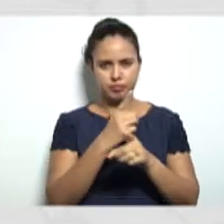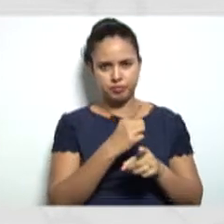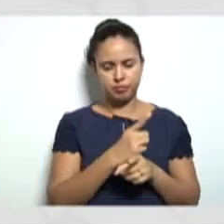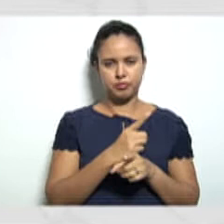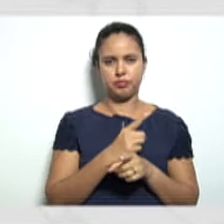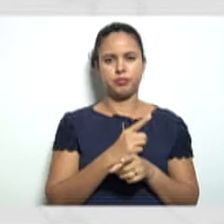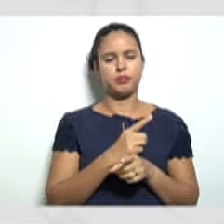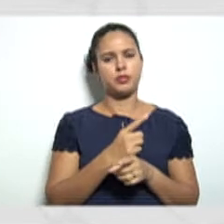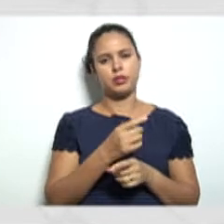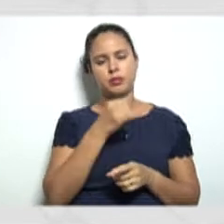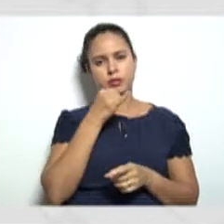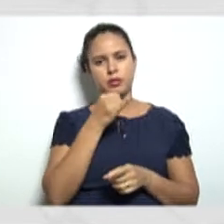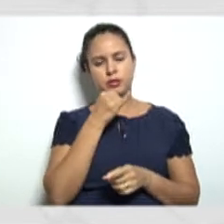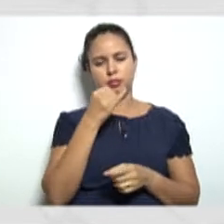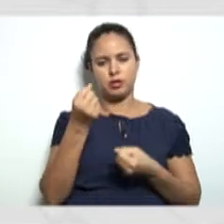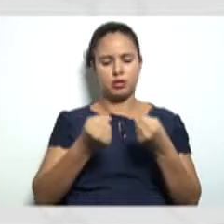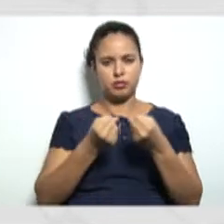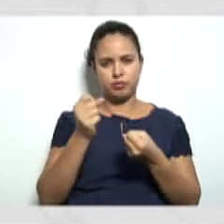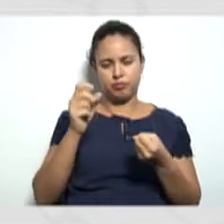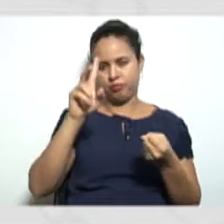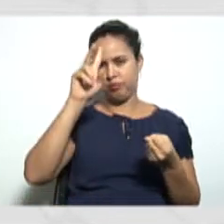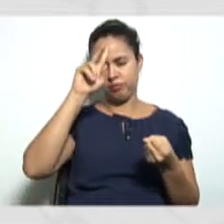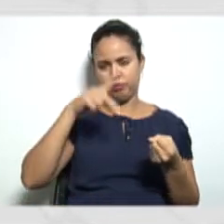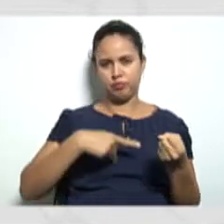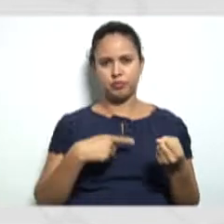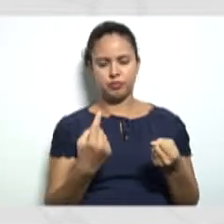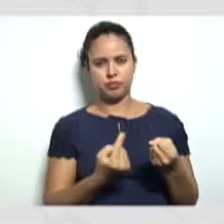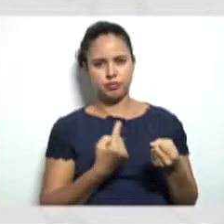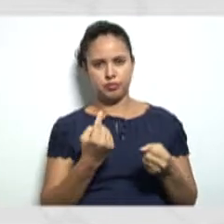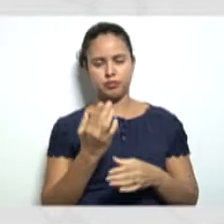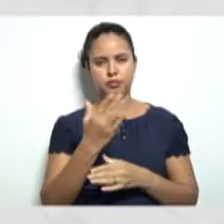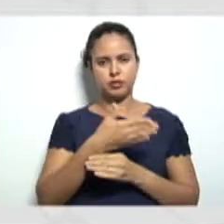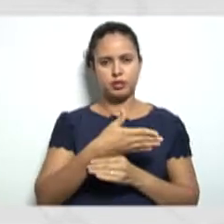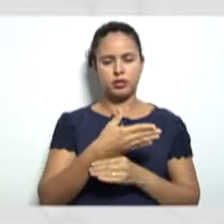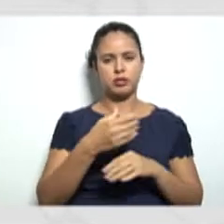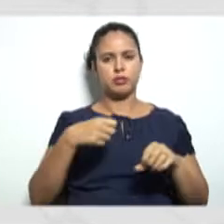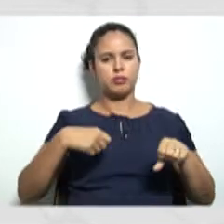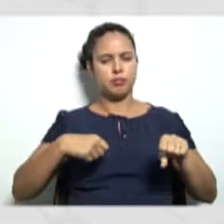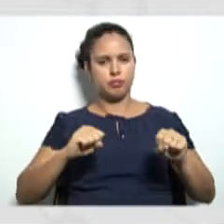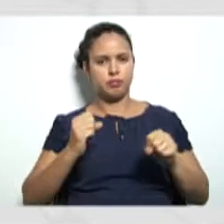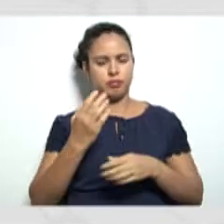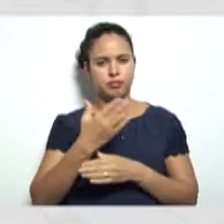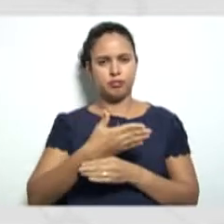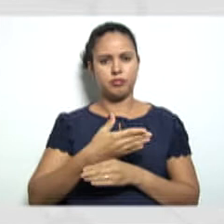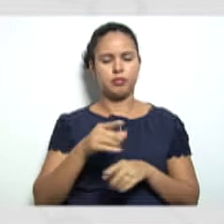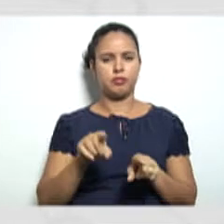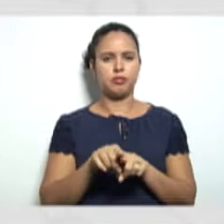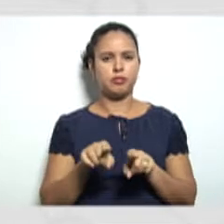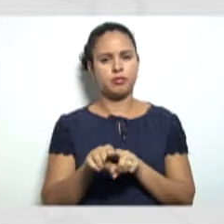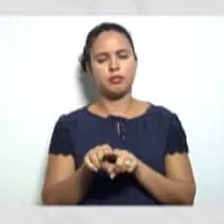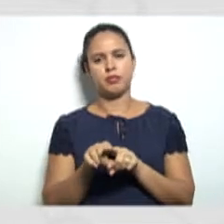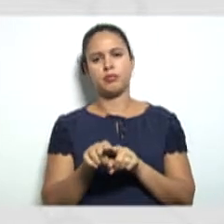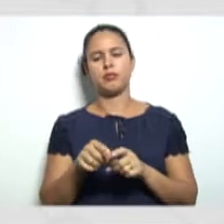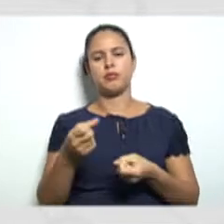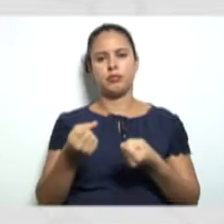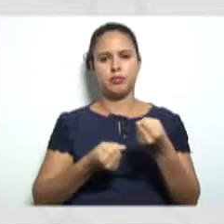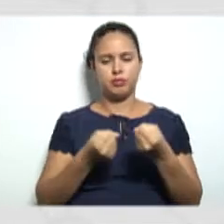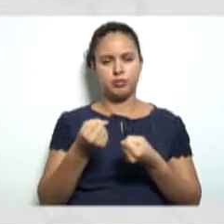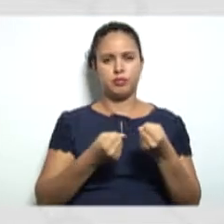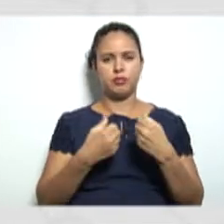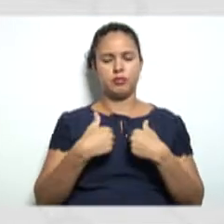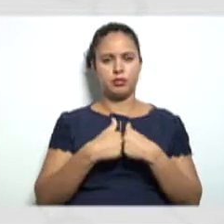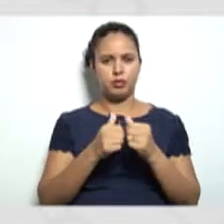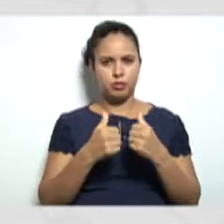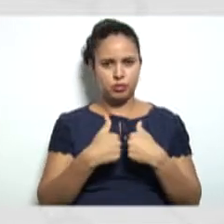por exemplo, transporte individual de passageiros na forma de táxi e mototáxi. Também o transporte coletivo de passageiro na forma